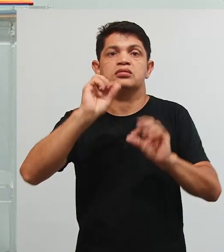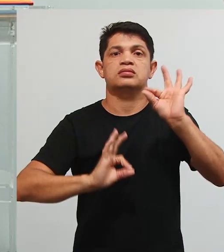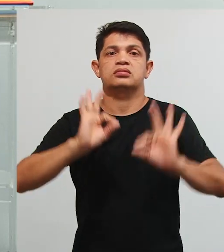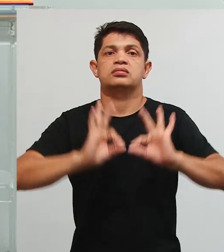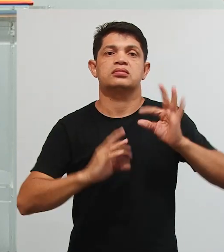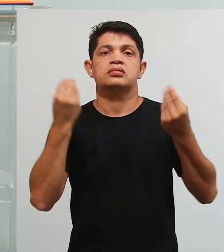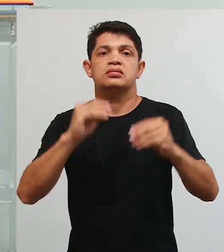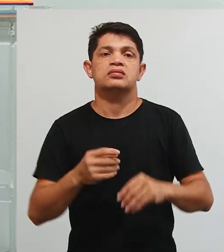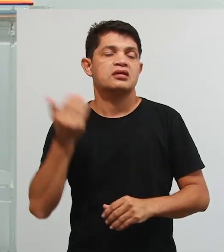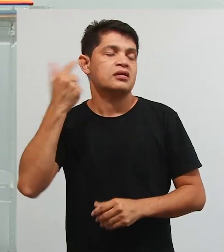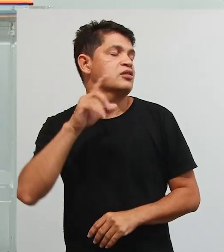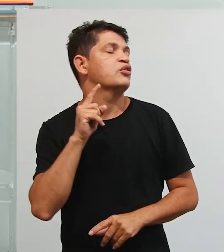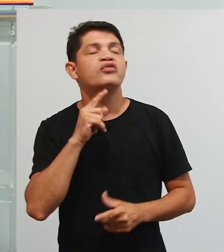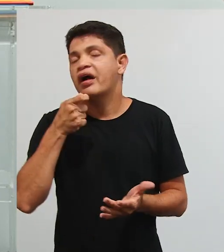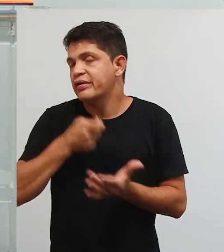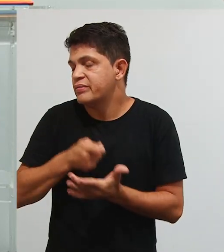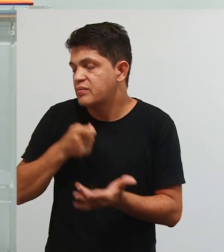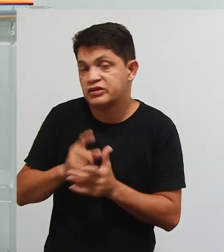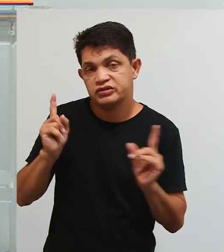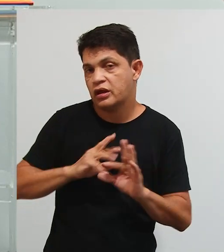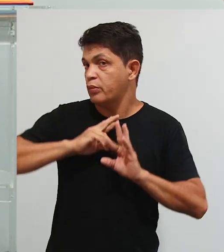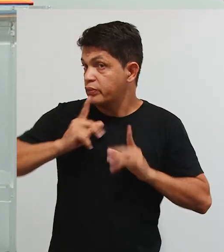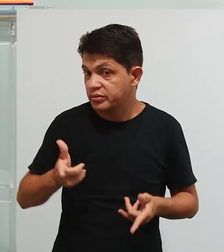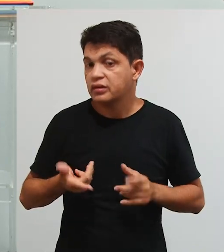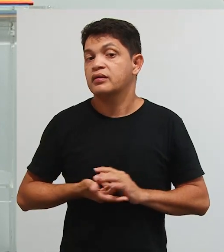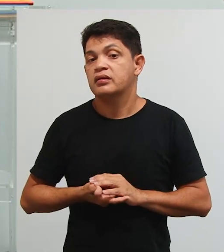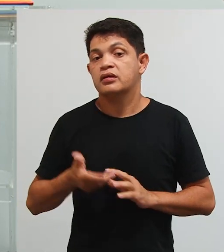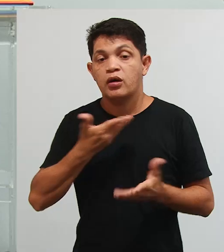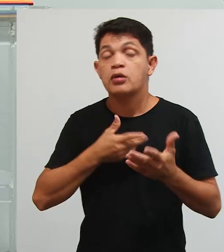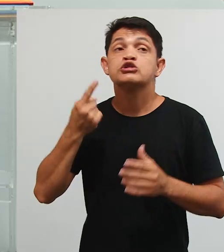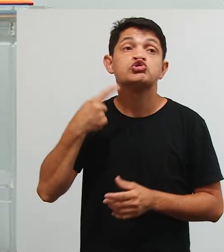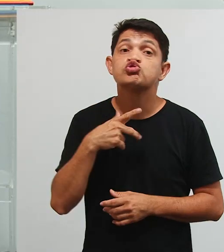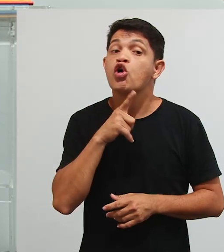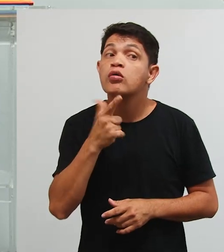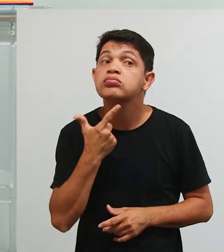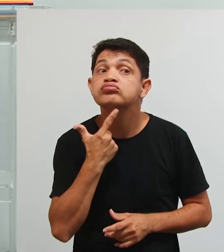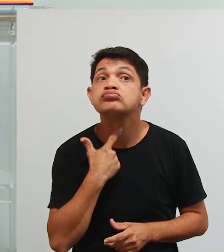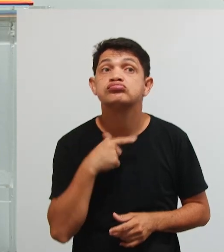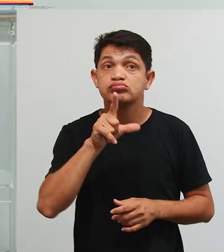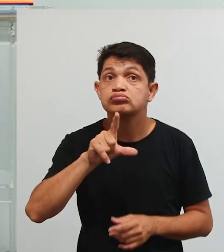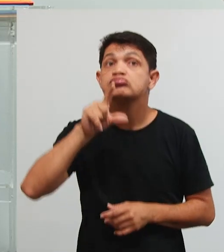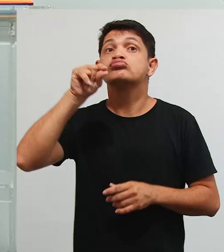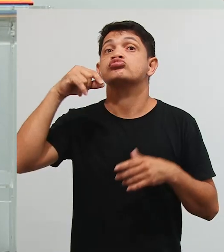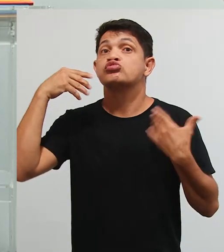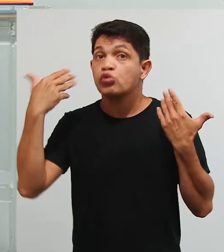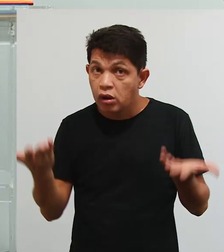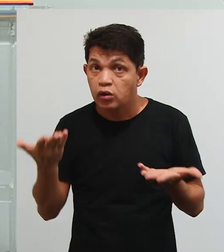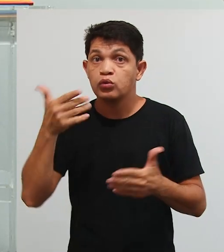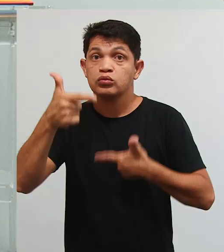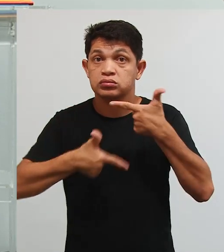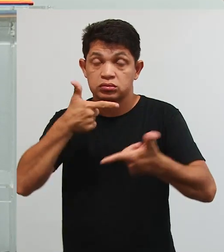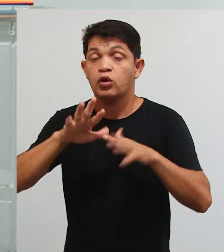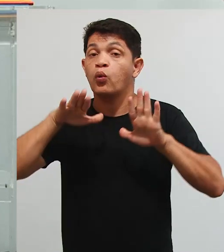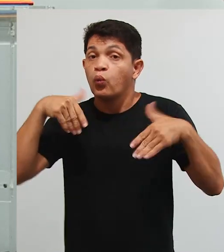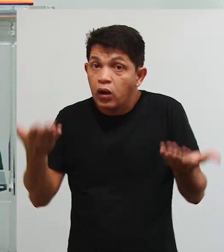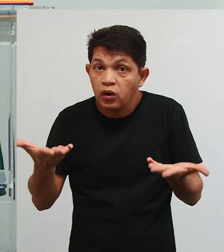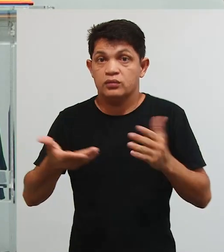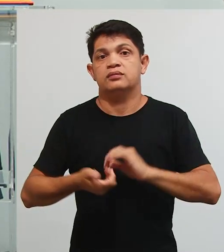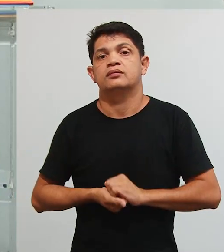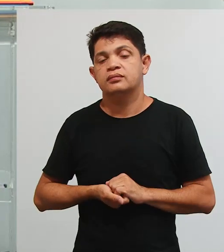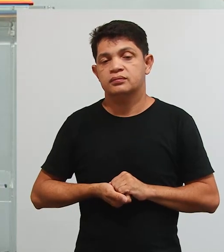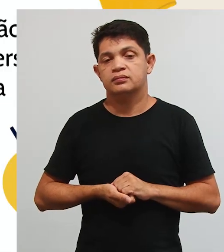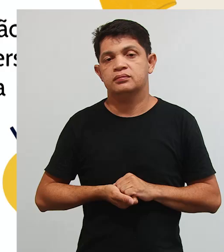didática. Ela vai além desses muros escolares, ela impacta o contexto, ela impacta o entorno. E é por isso que muitas